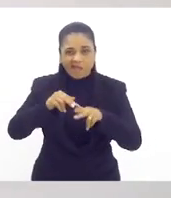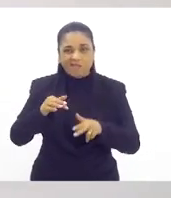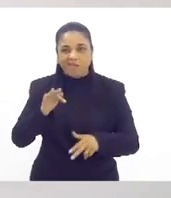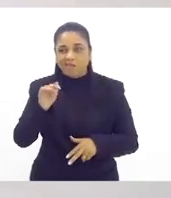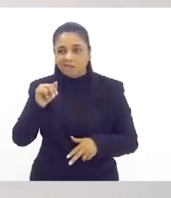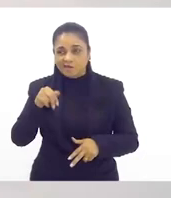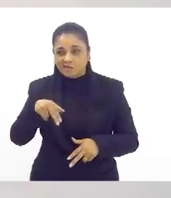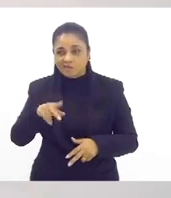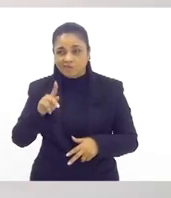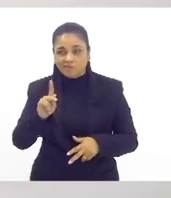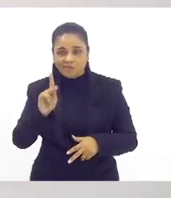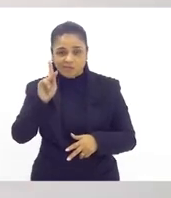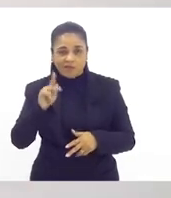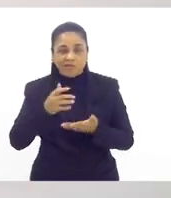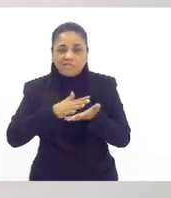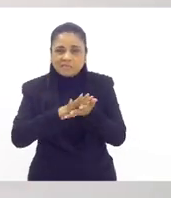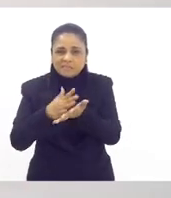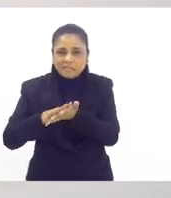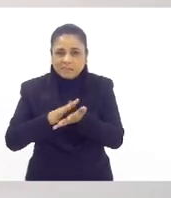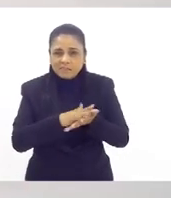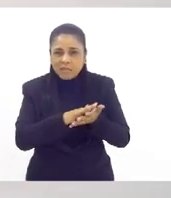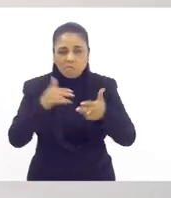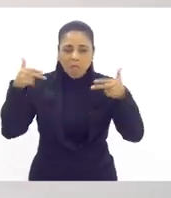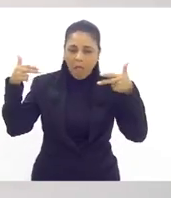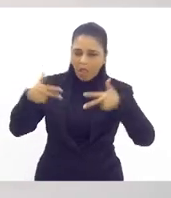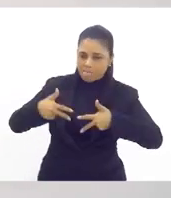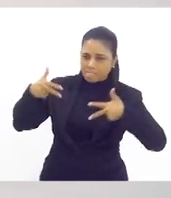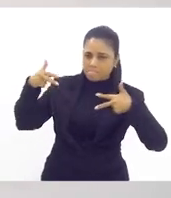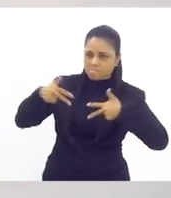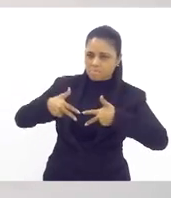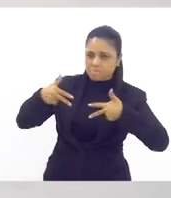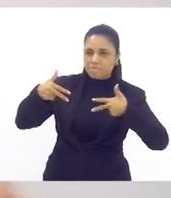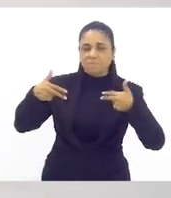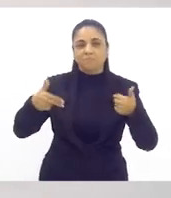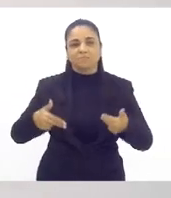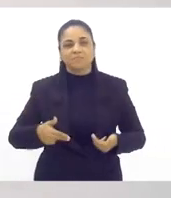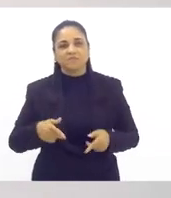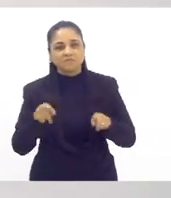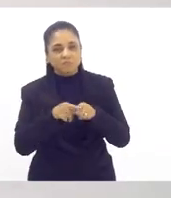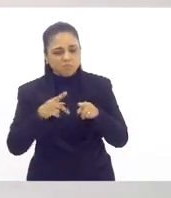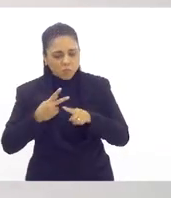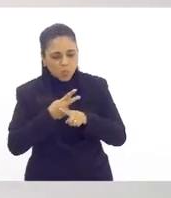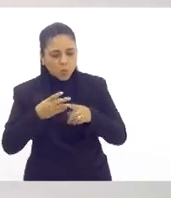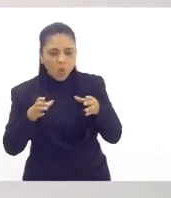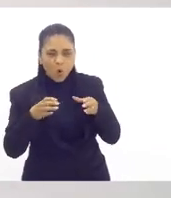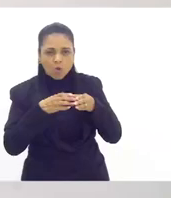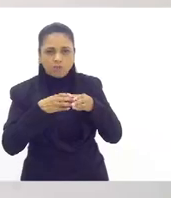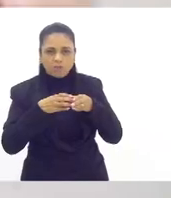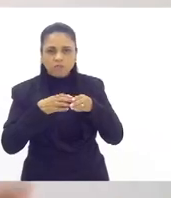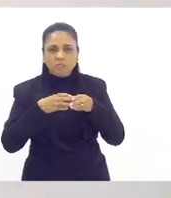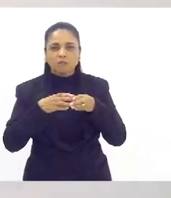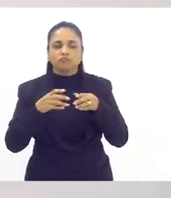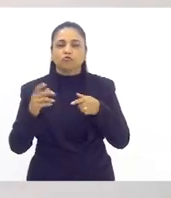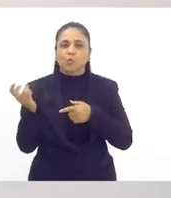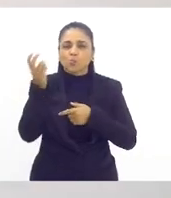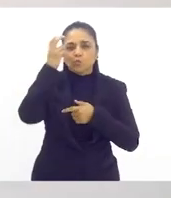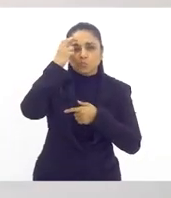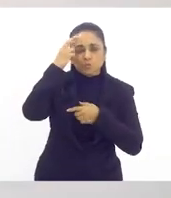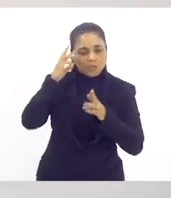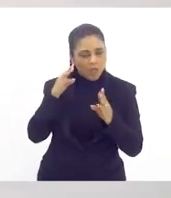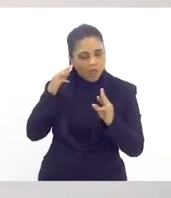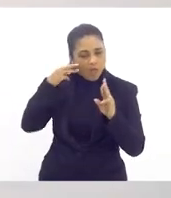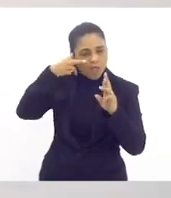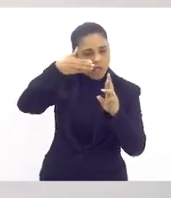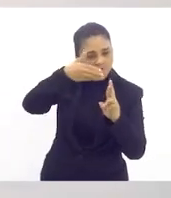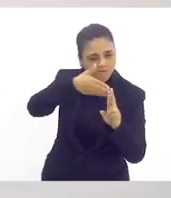o pessoal do Samba do hop procurando a comissão de Cultura se referenciando na